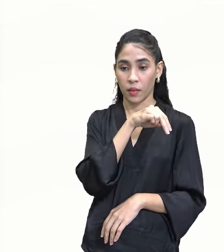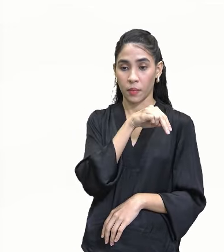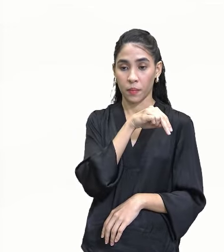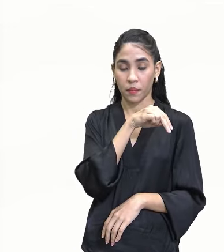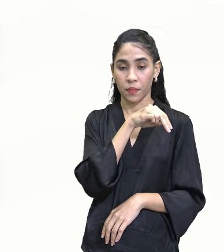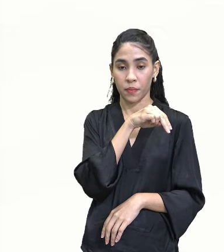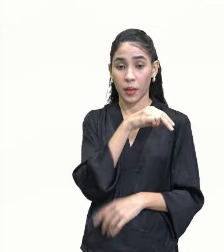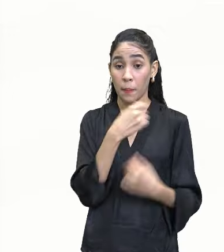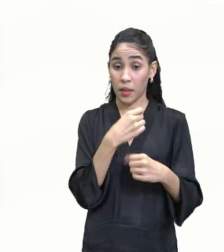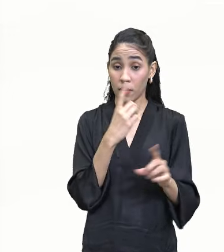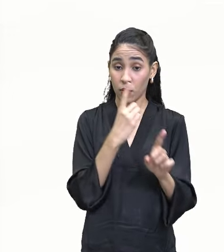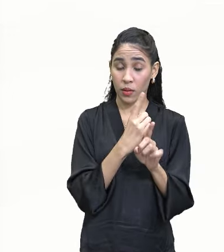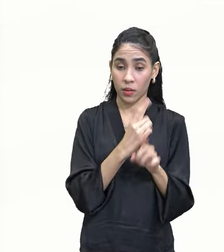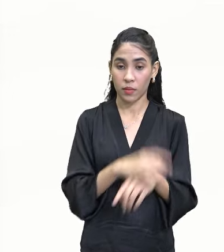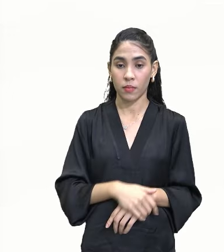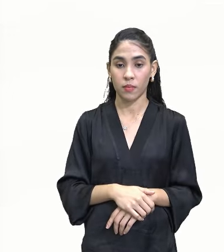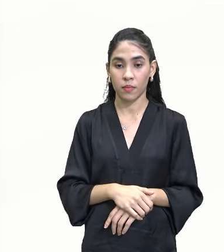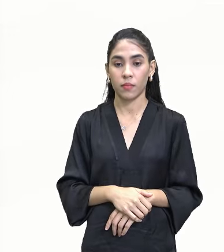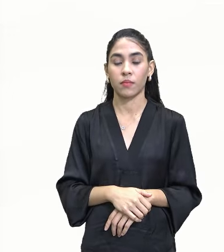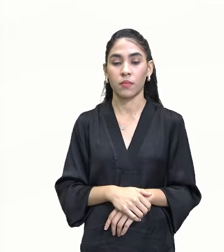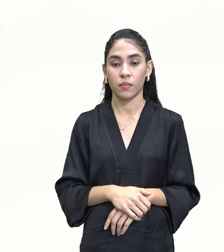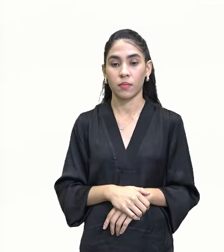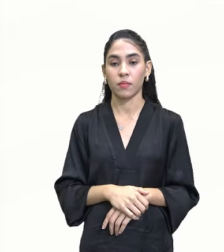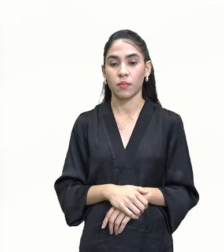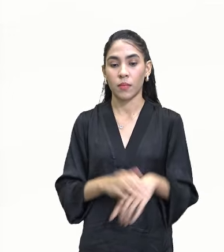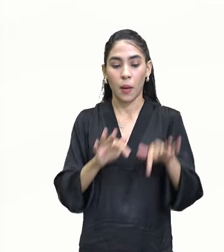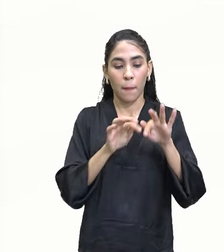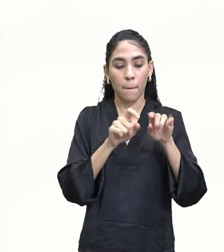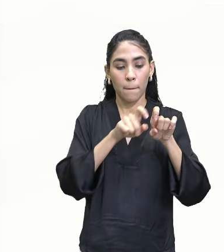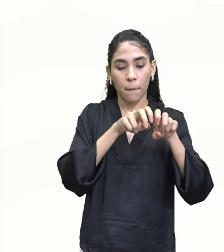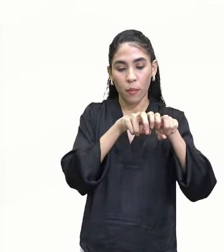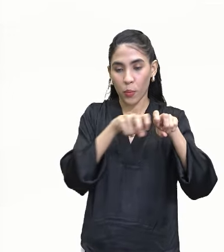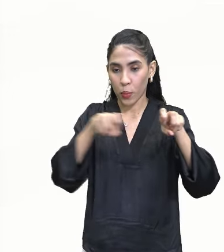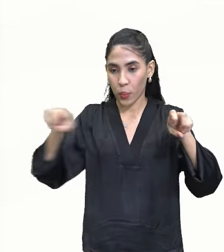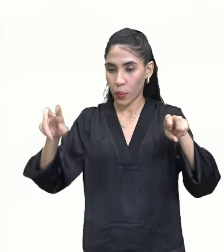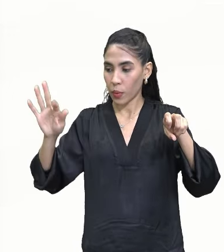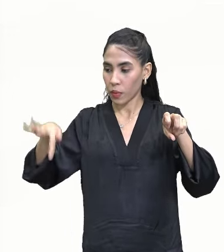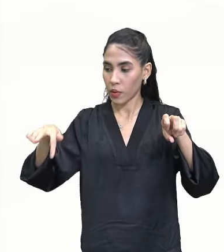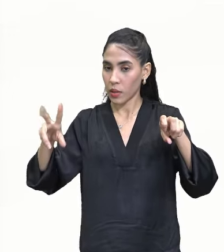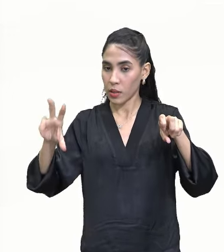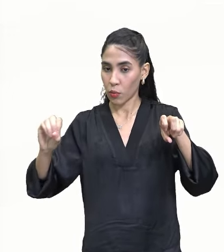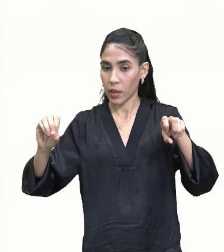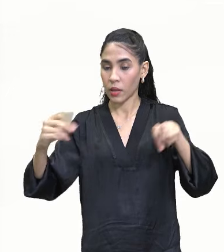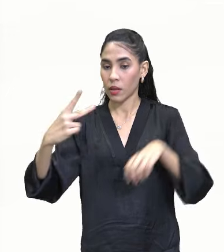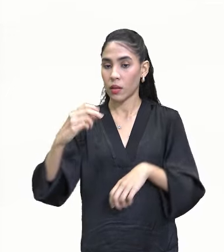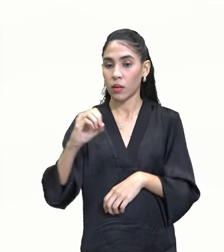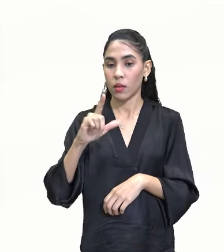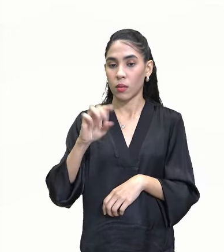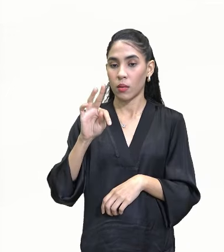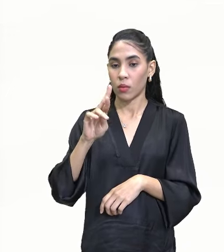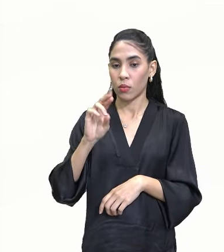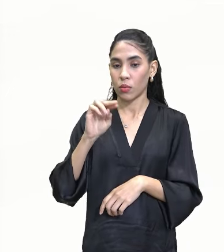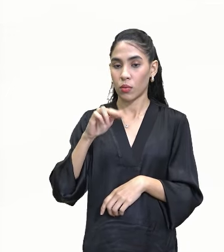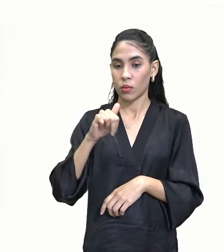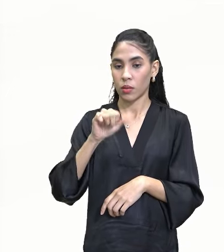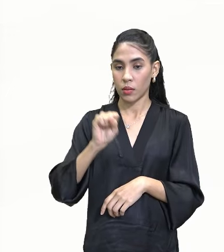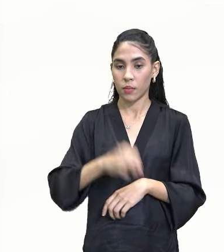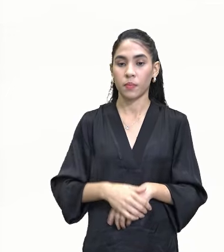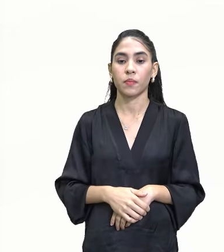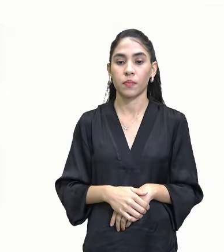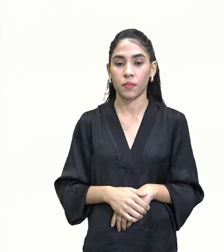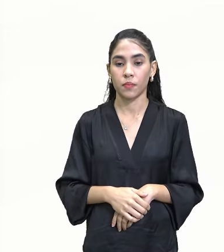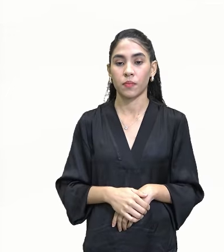sei qual é o N, mas eu sei que a última fileira, que é o AN, tem 50 poltronas. Isso é igual ao